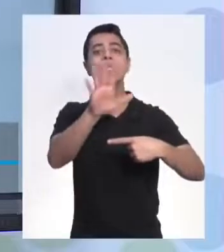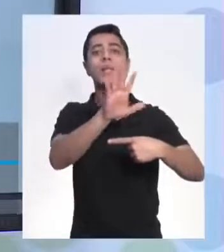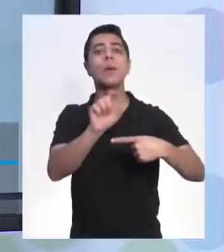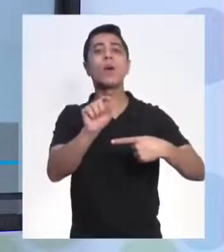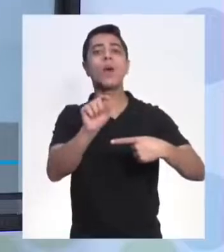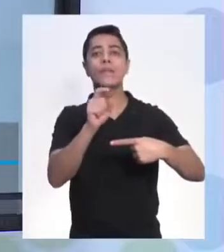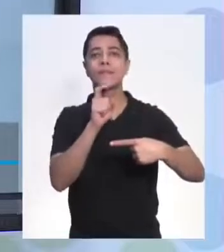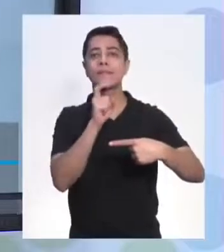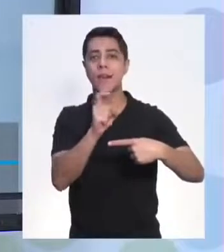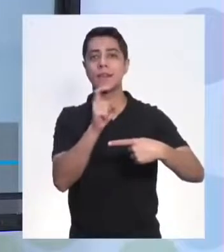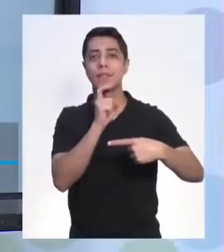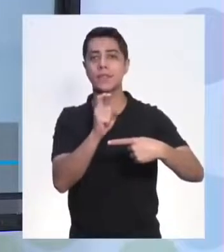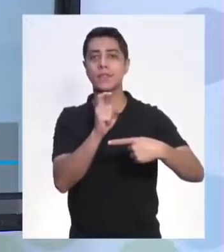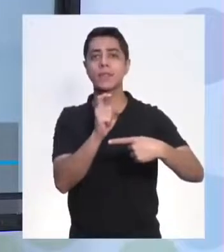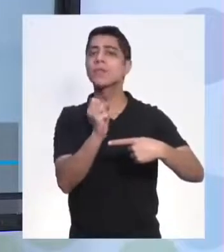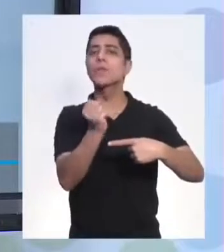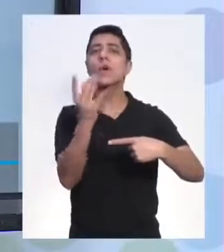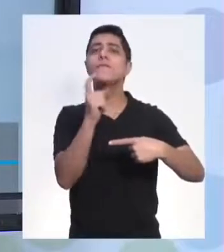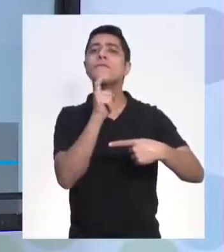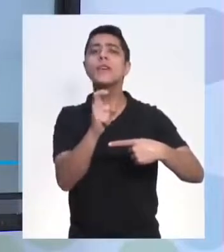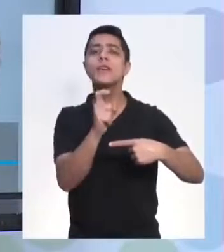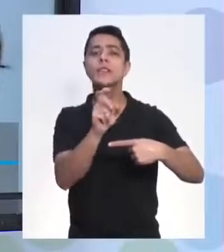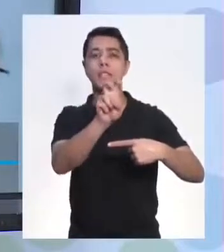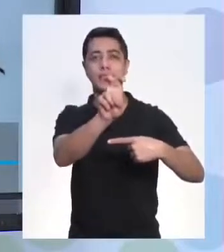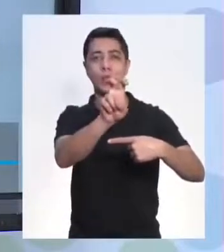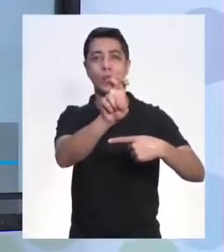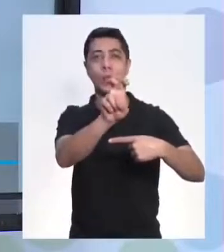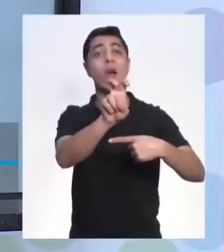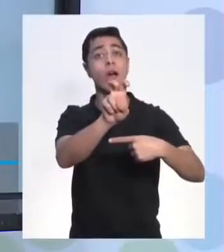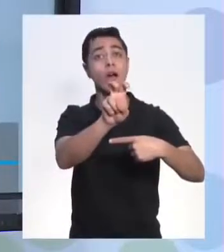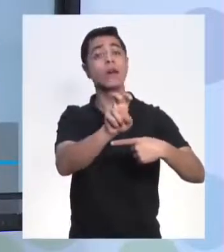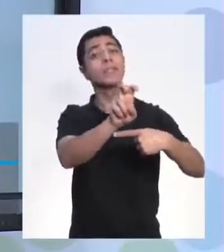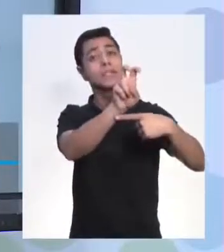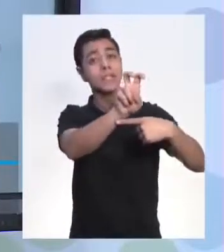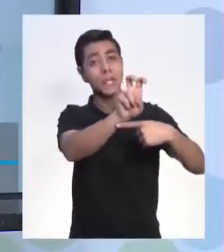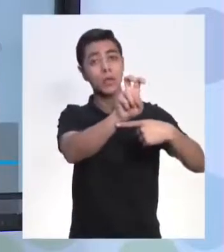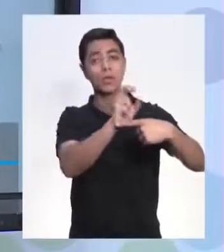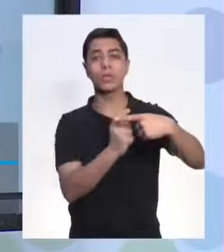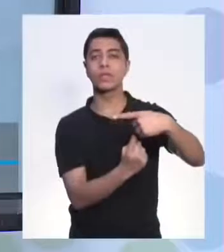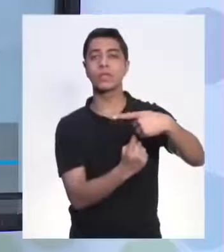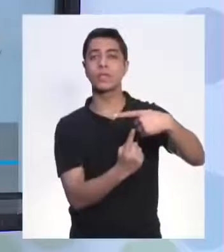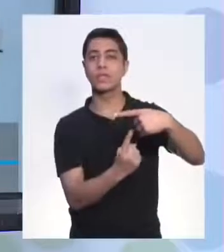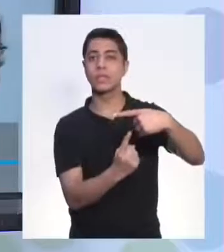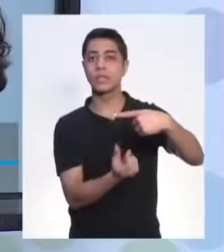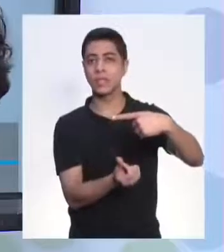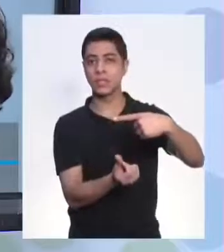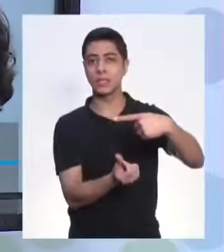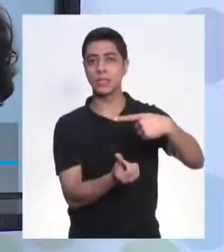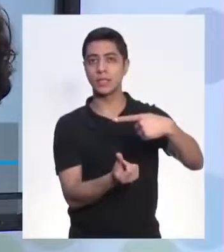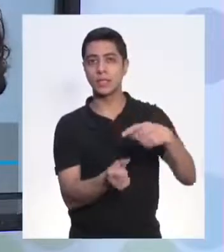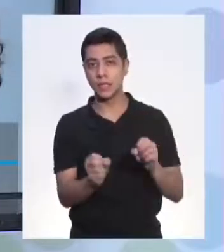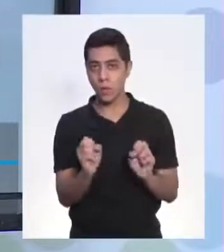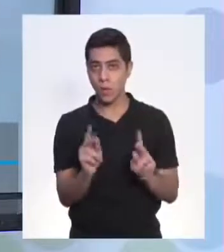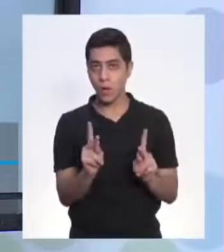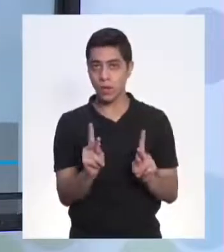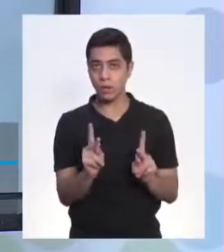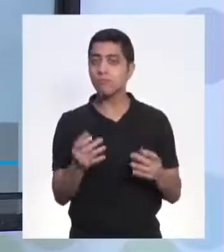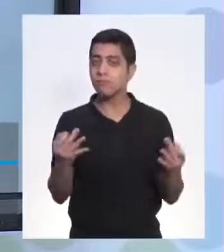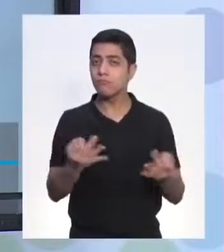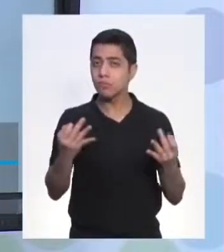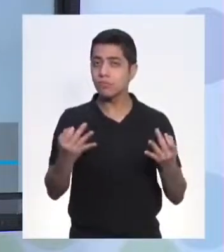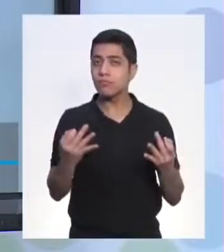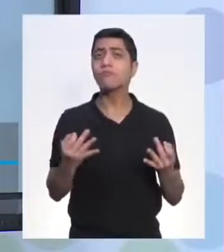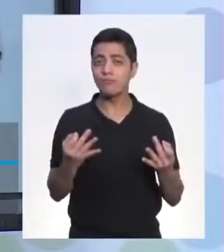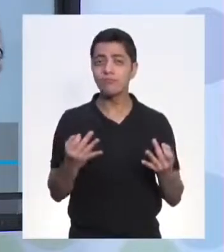3, 4, 5. Então, eu tenho 5 16 avos. Perfeito. Agora, eu vou fazer o